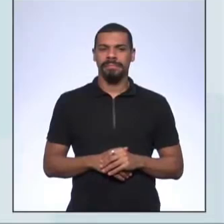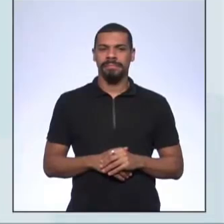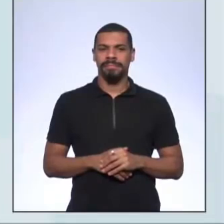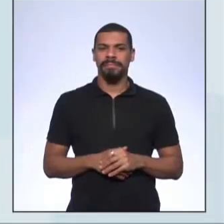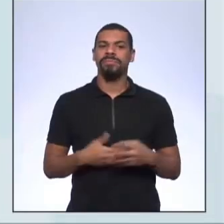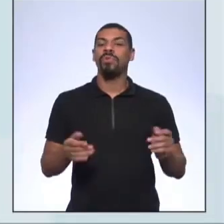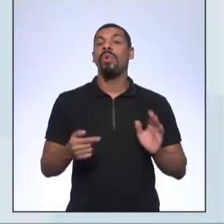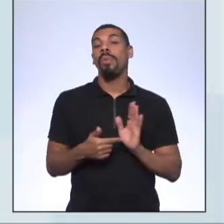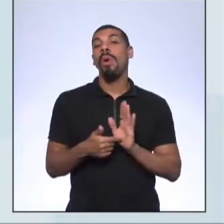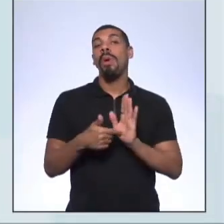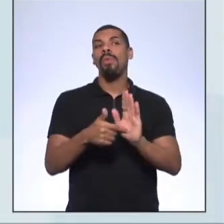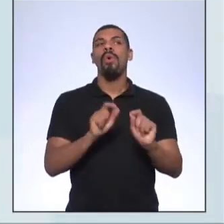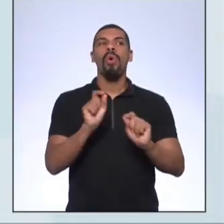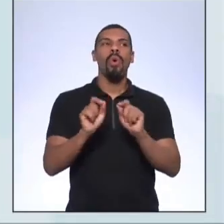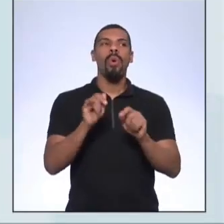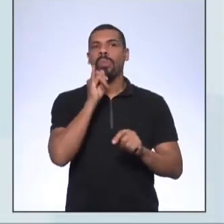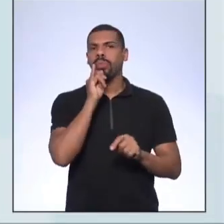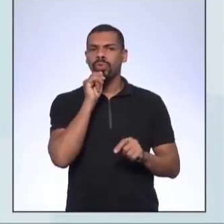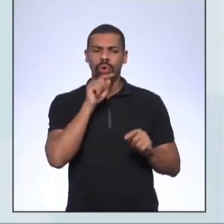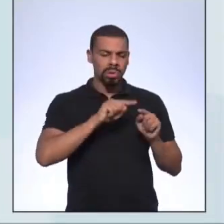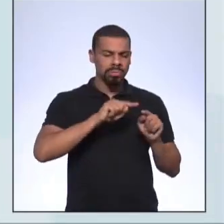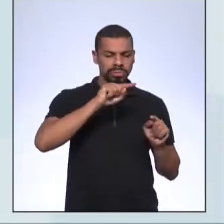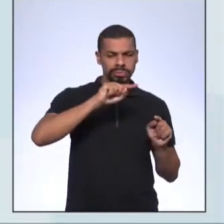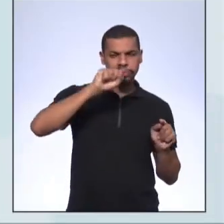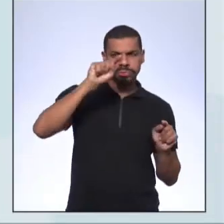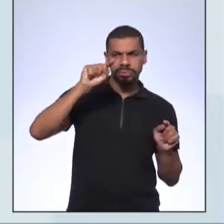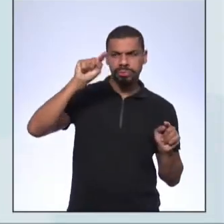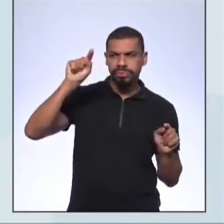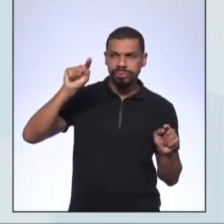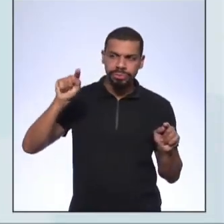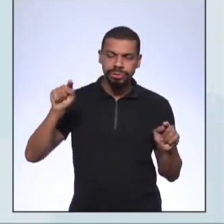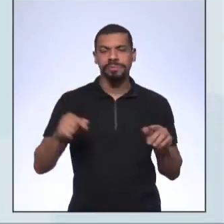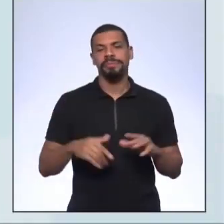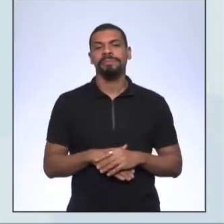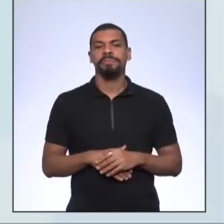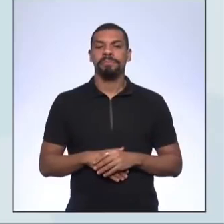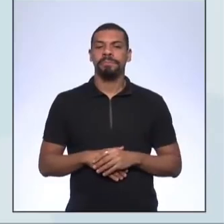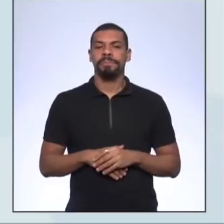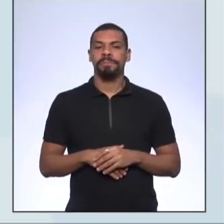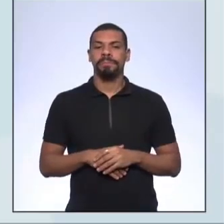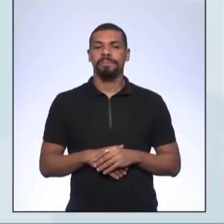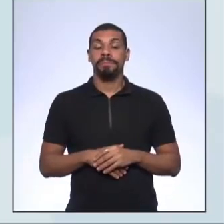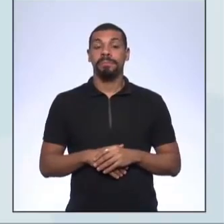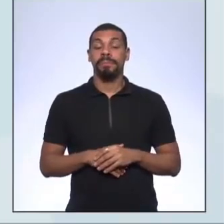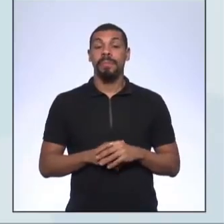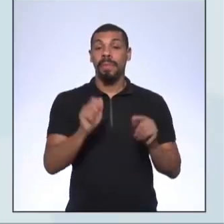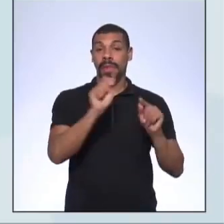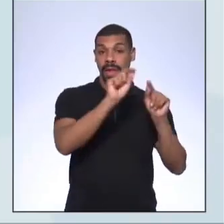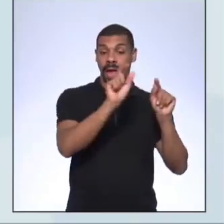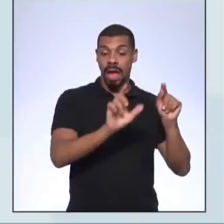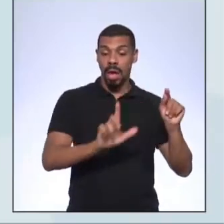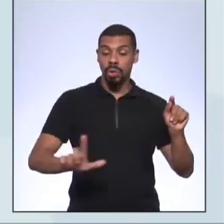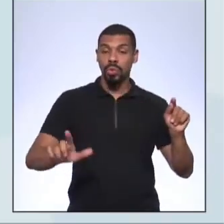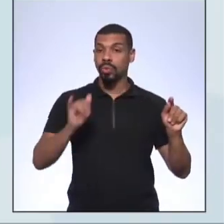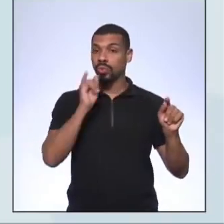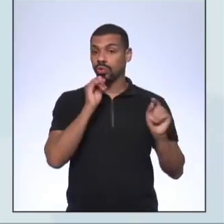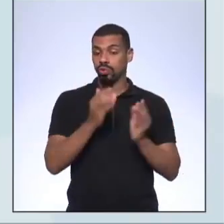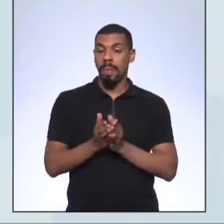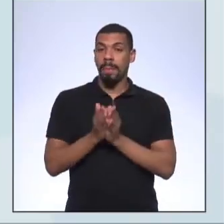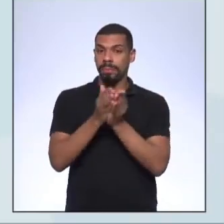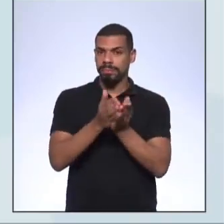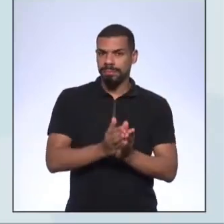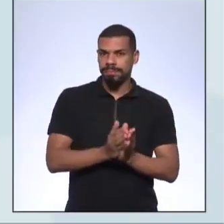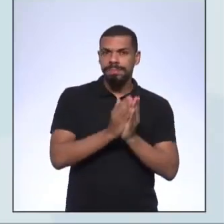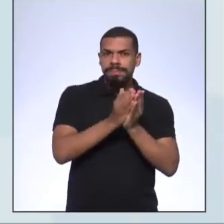para demonstrar mesmo a rota para vocês, tá? Então, nós temos aí as linhas em azul é do comércio marítimo,